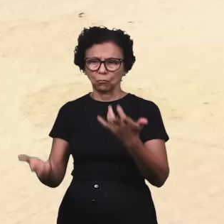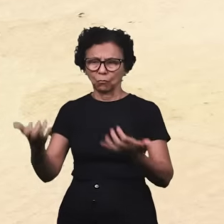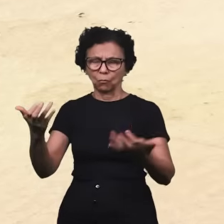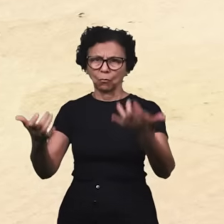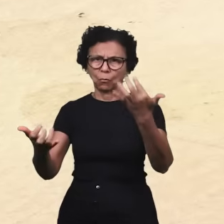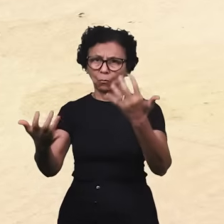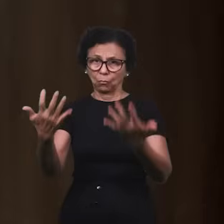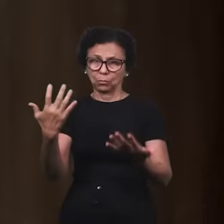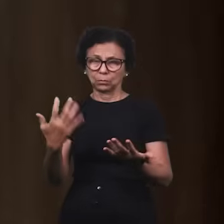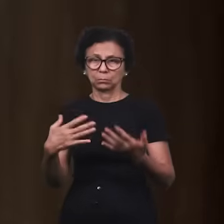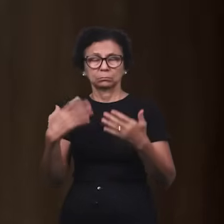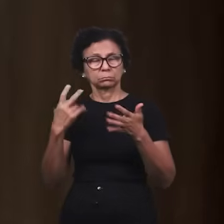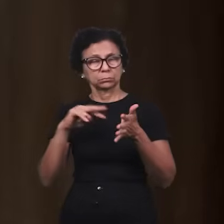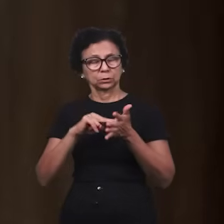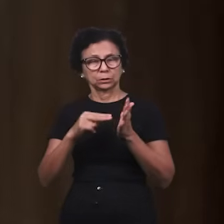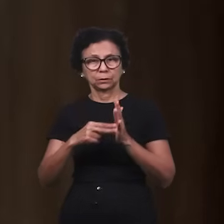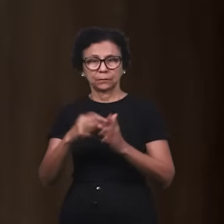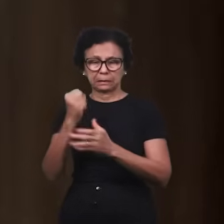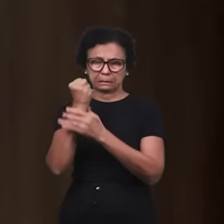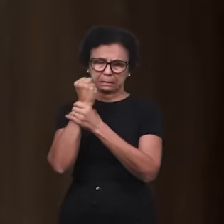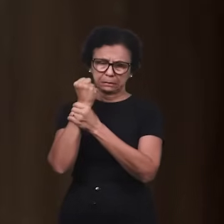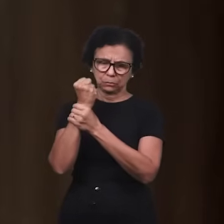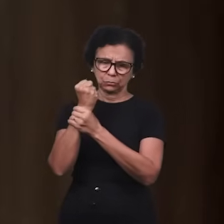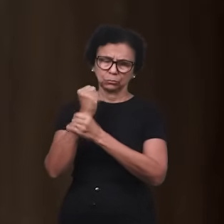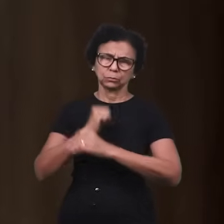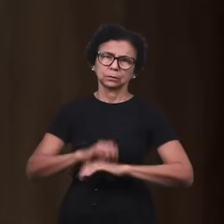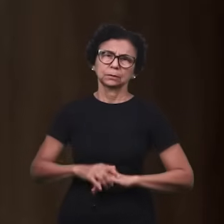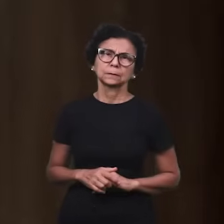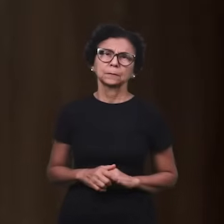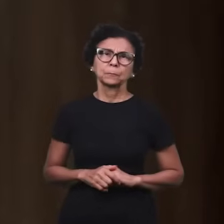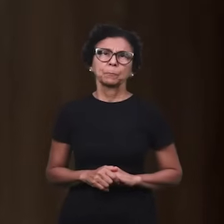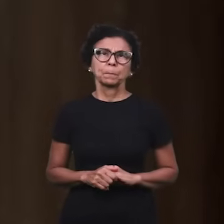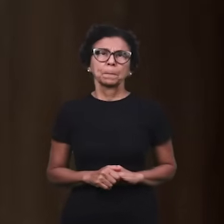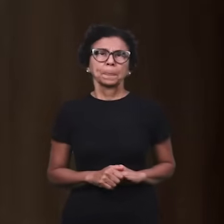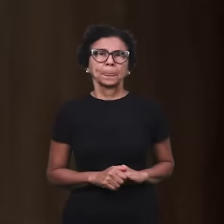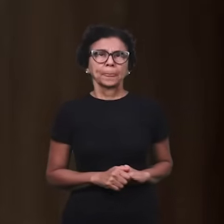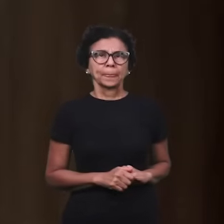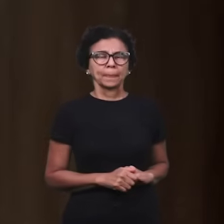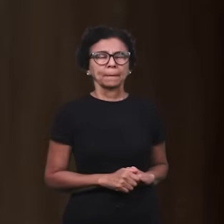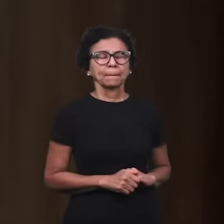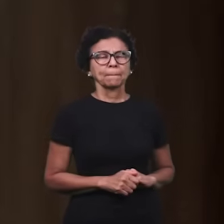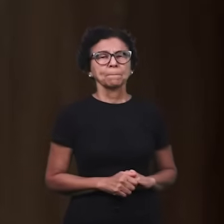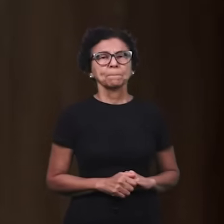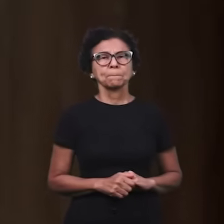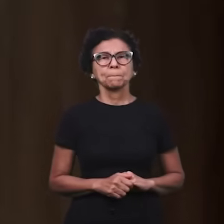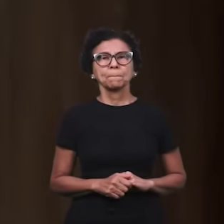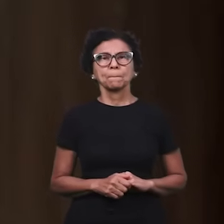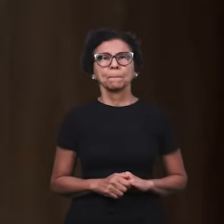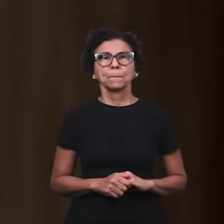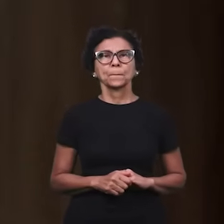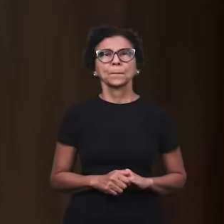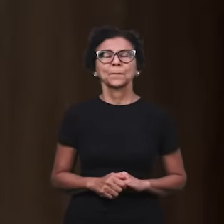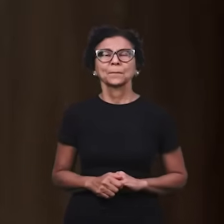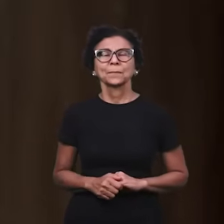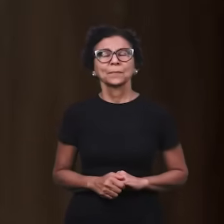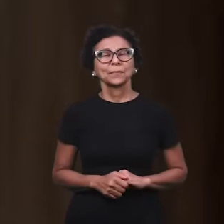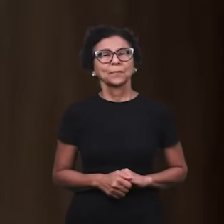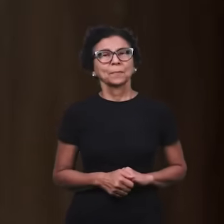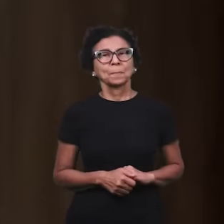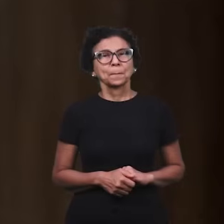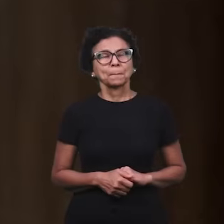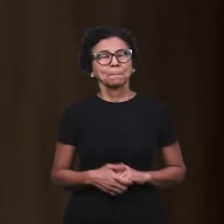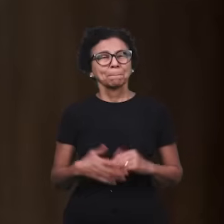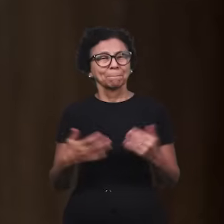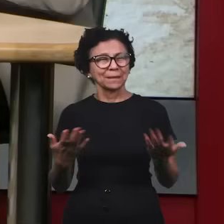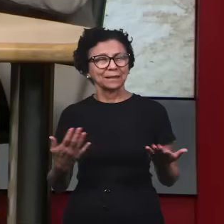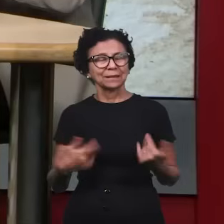Sim. Então, aí não está falando de uma família, de uma casa, de um conjunto de casas. Aí lembra muito a igreja,